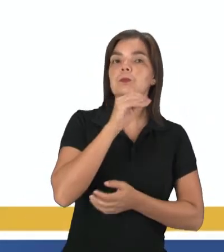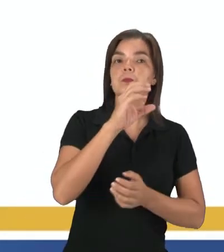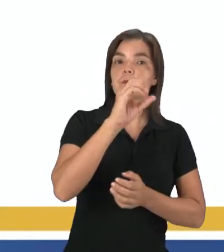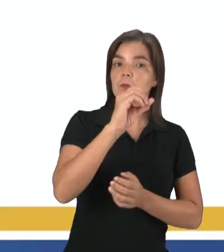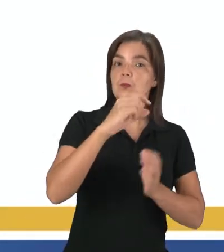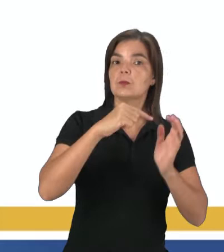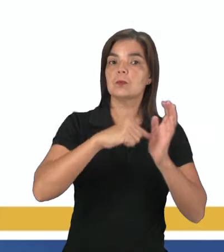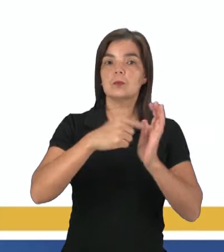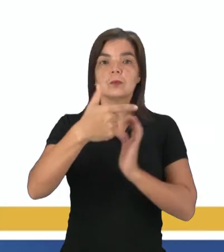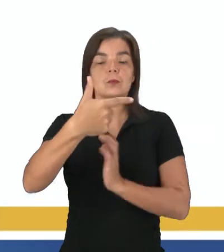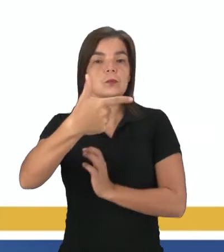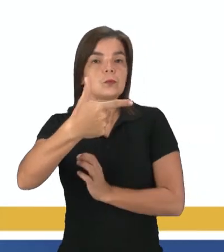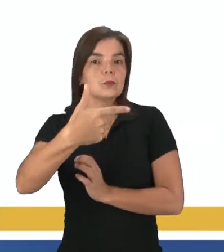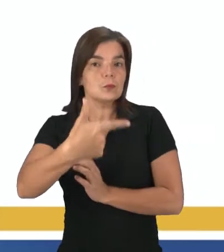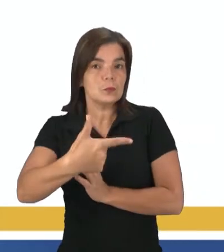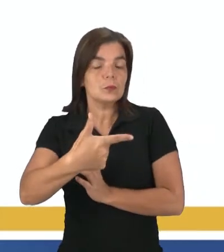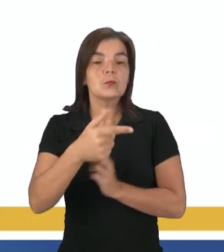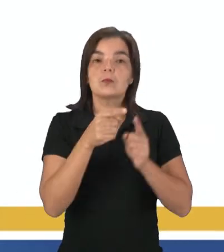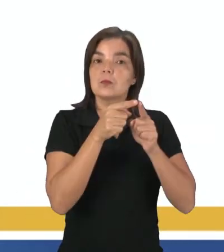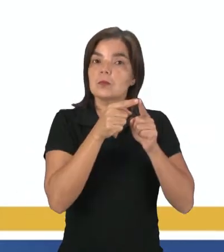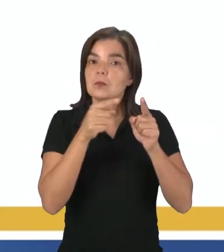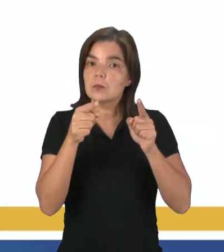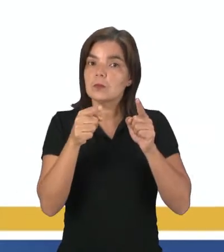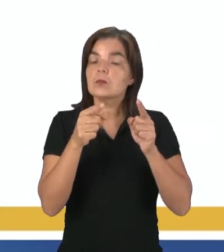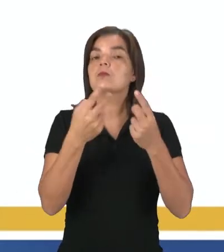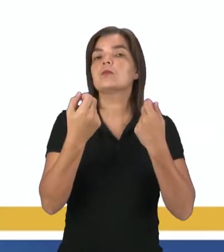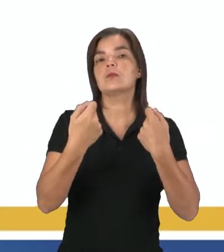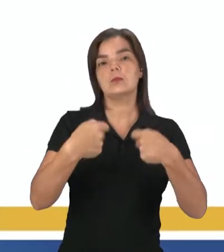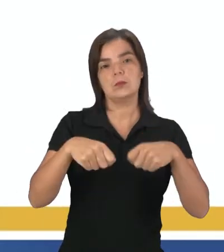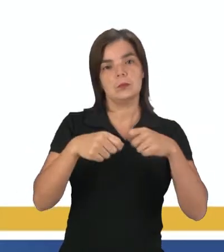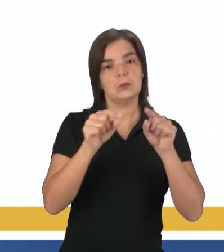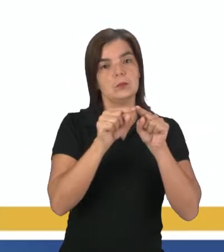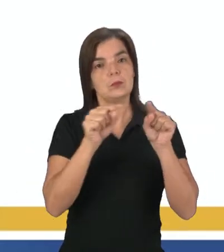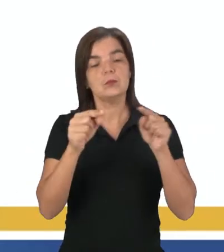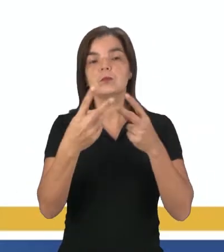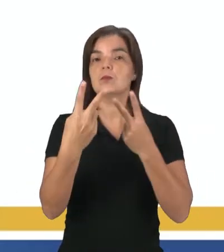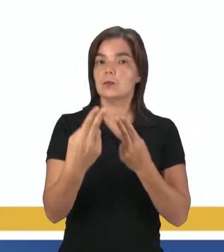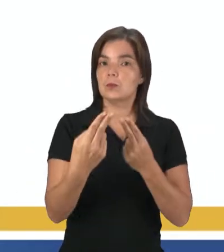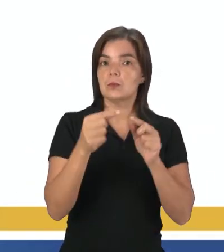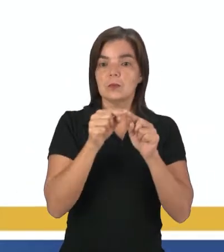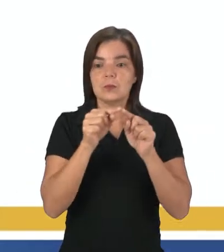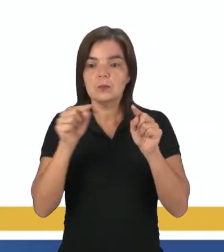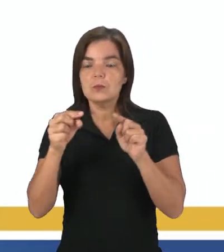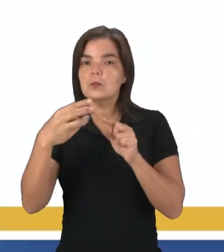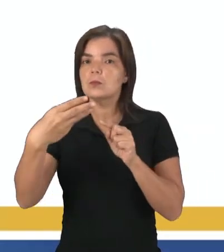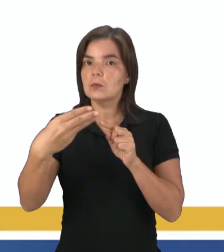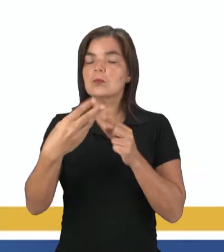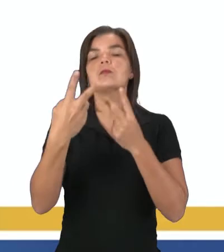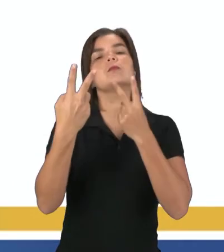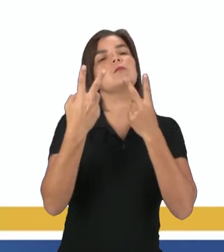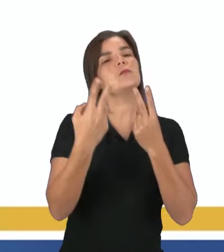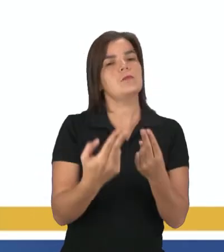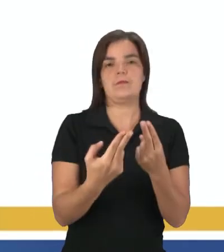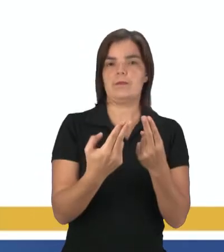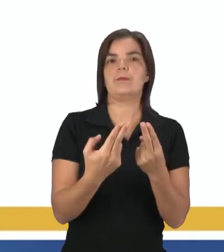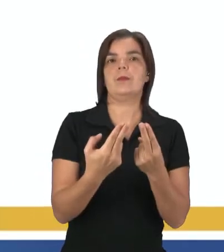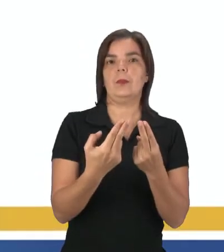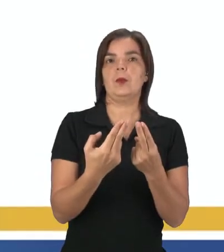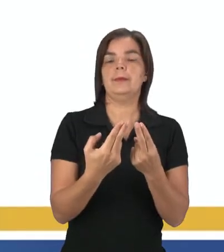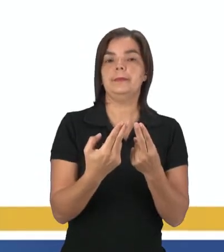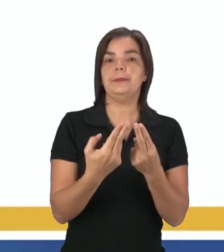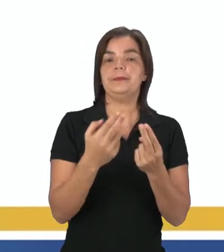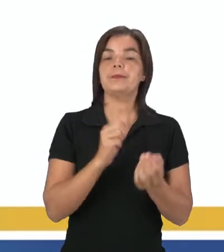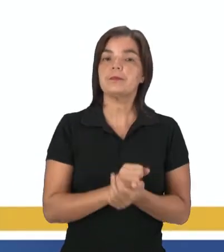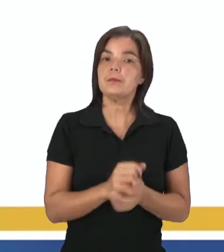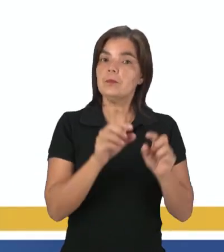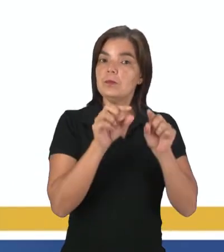até o 2, vai ter que ter a mesma distância que teve do 0 até o 1. Do 2 até o 3, vai ter que ter a mesma distância que teve do